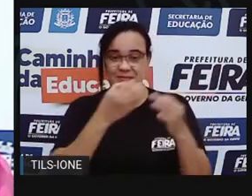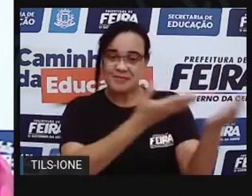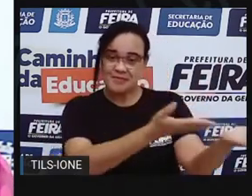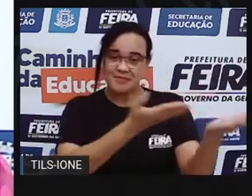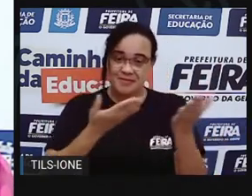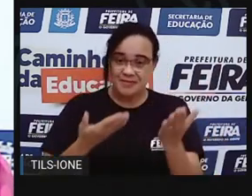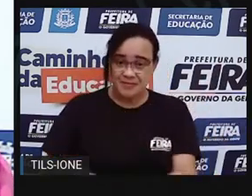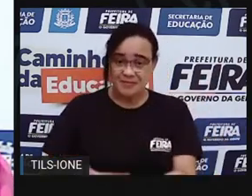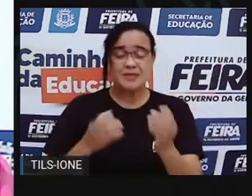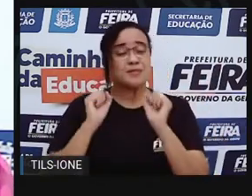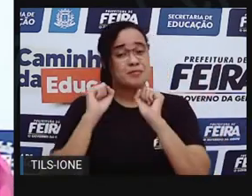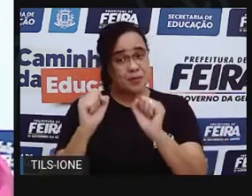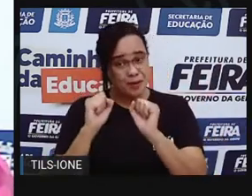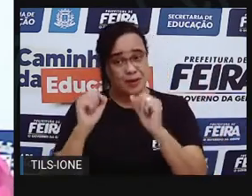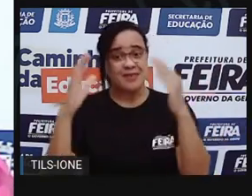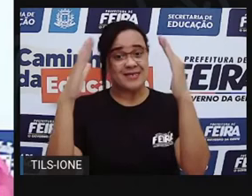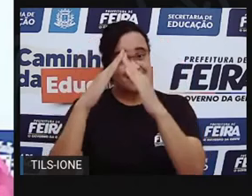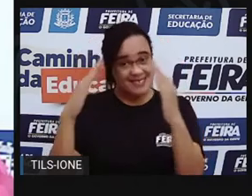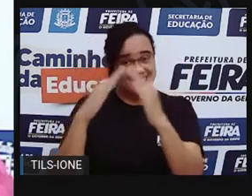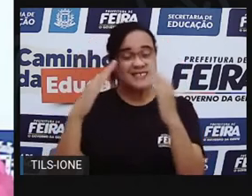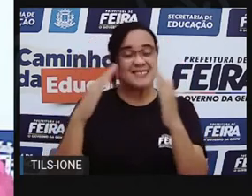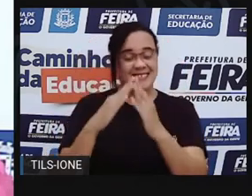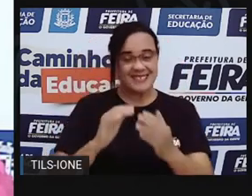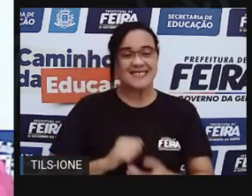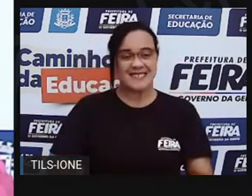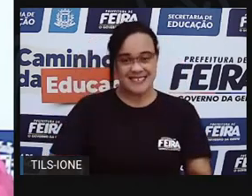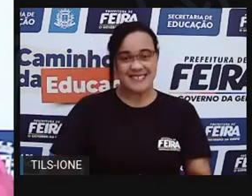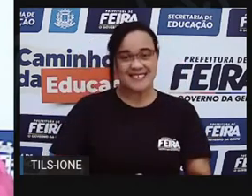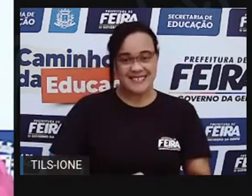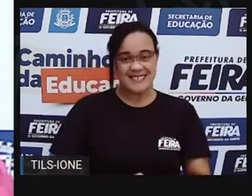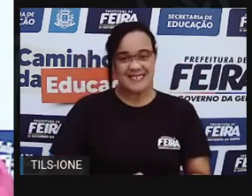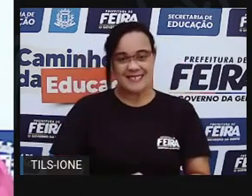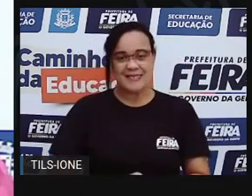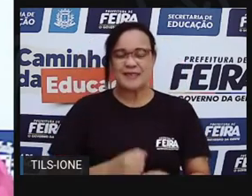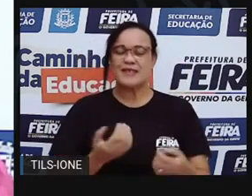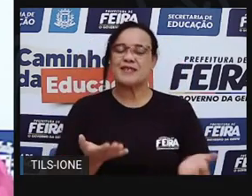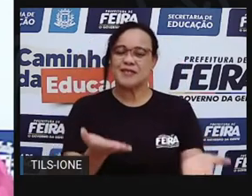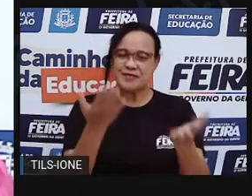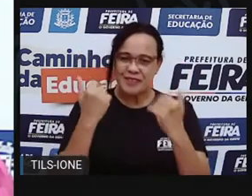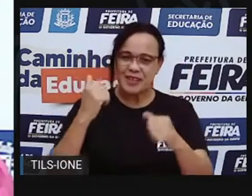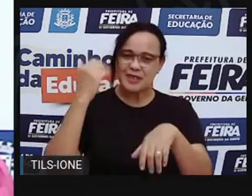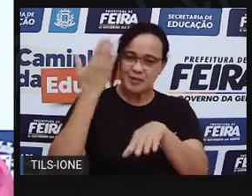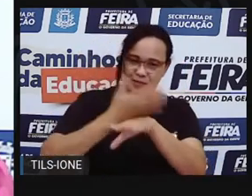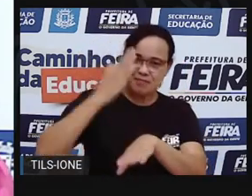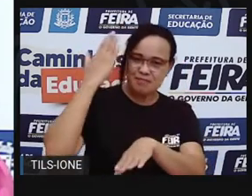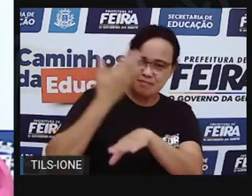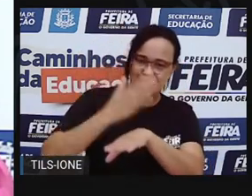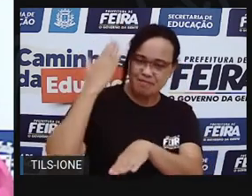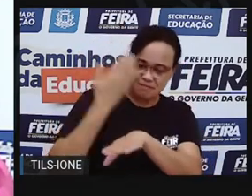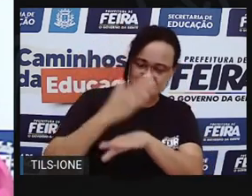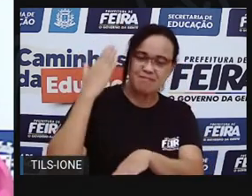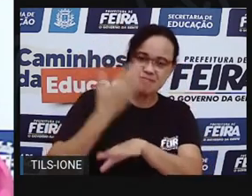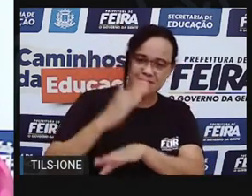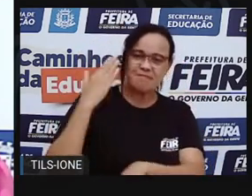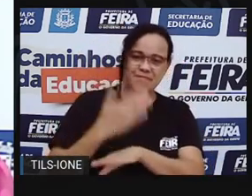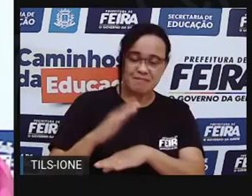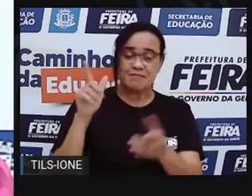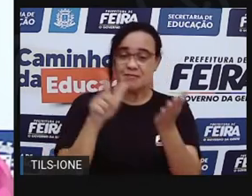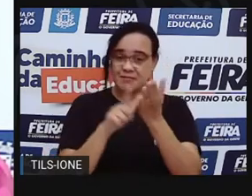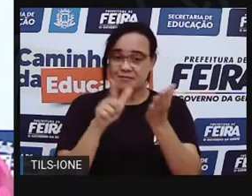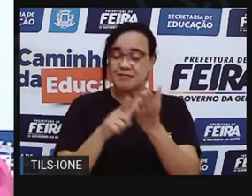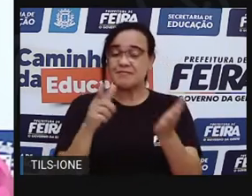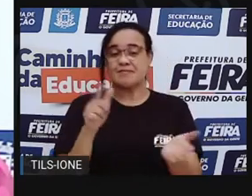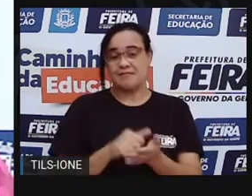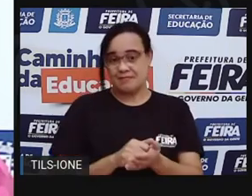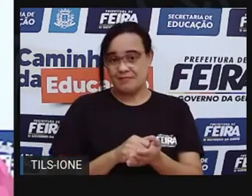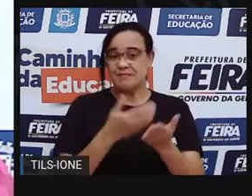alguém da sua casa. Ah, faz isso, meninada. Vamos treinar? Vamos treinar um convite? Isso mesmo.